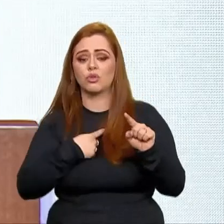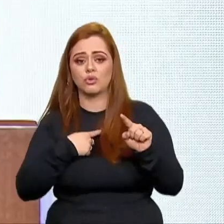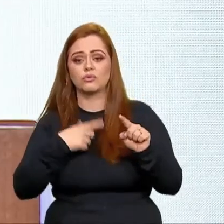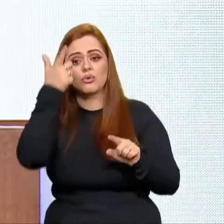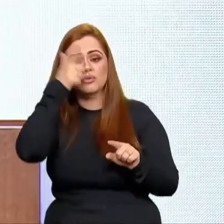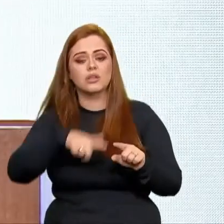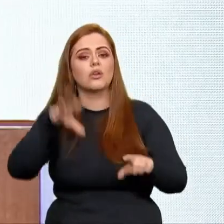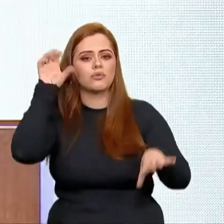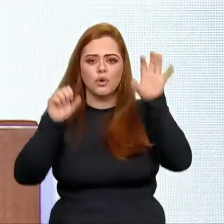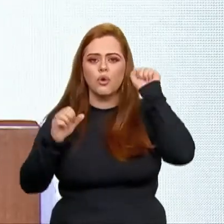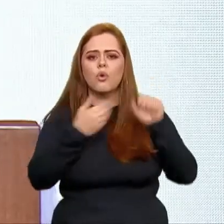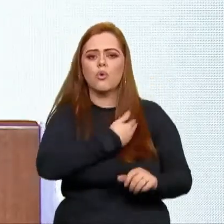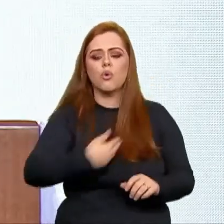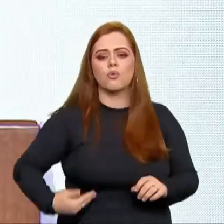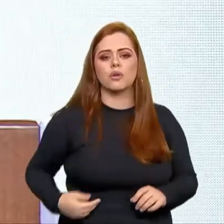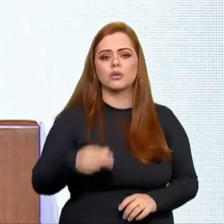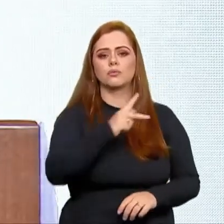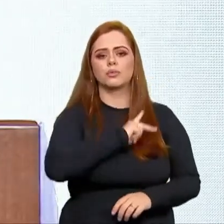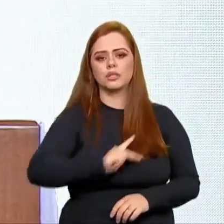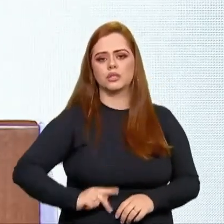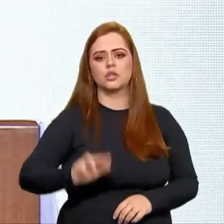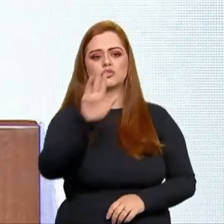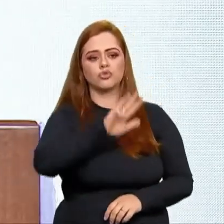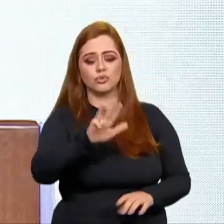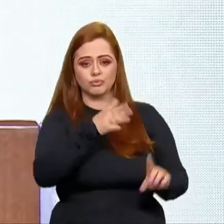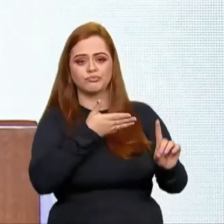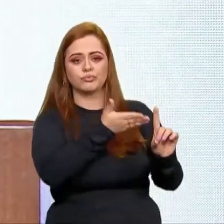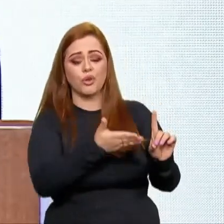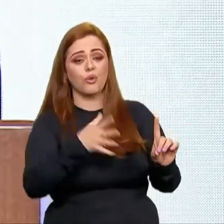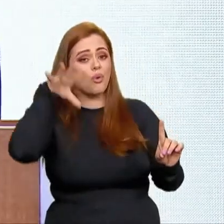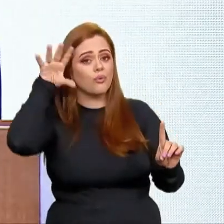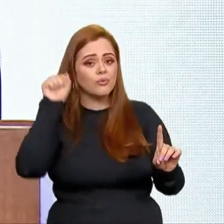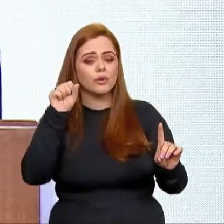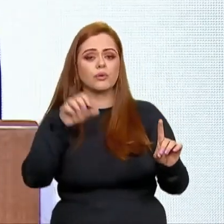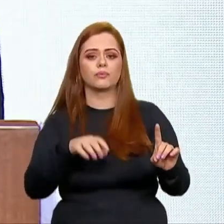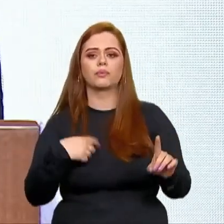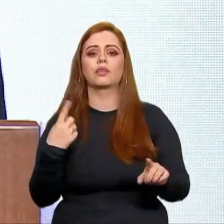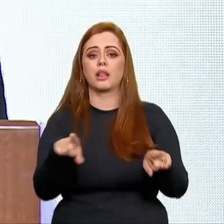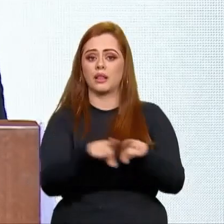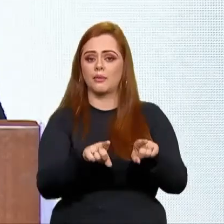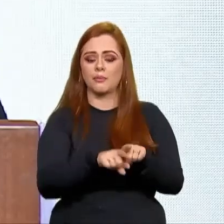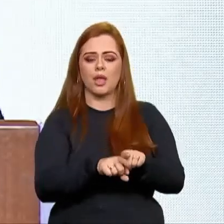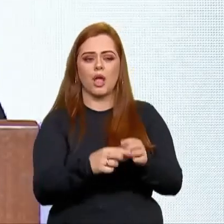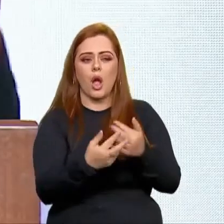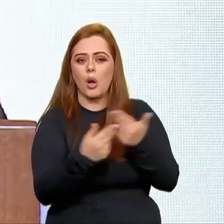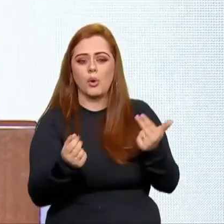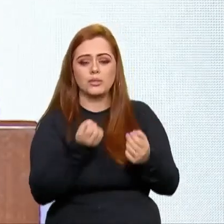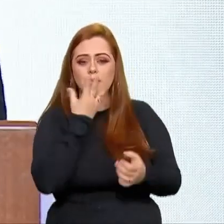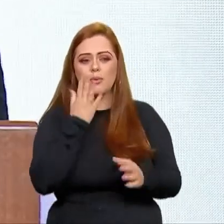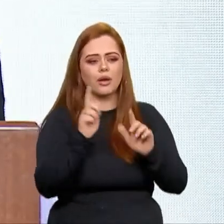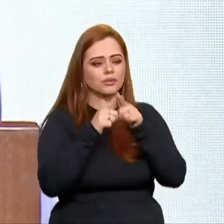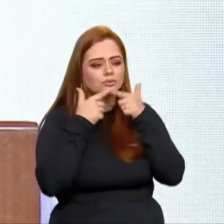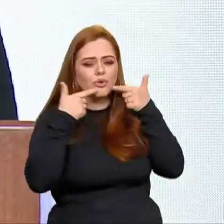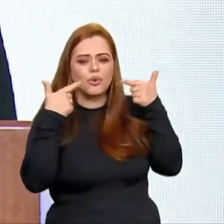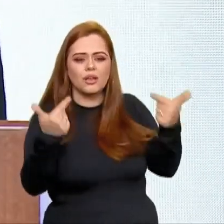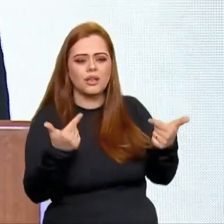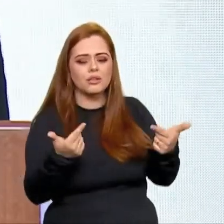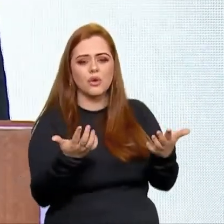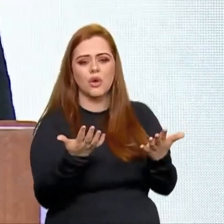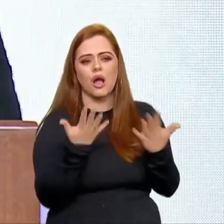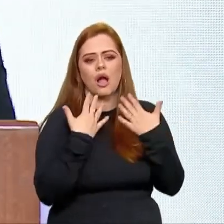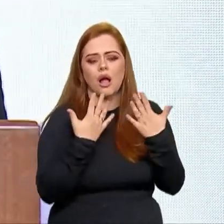seu governo ouviu o povo brasileiro. Vimos também muita coisa boa, sorrisos, carinho, calor humano,